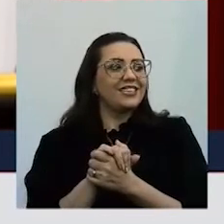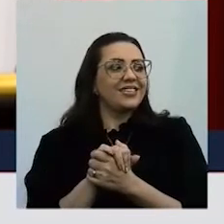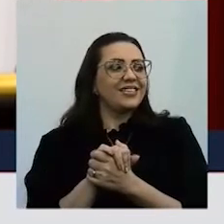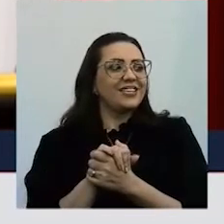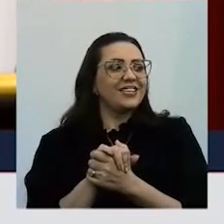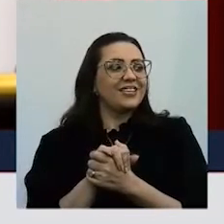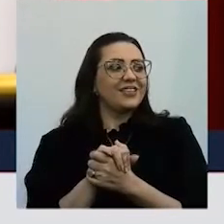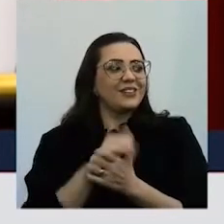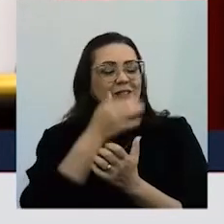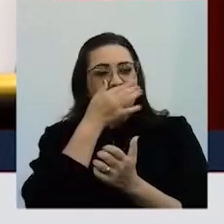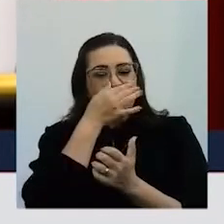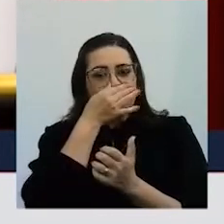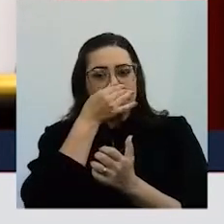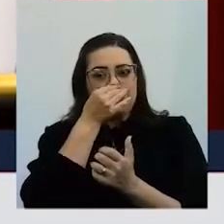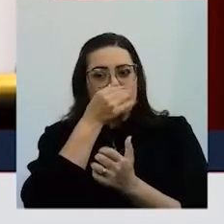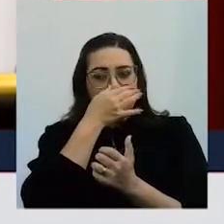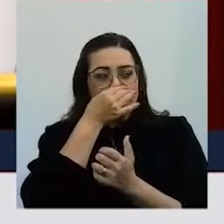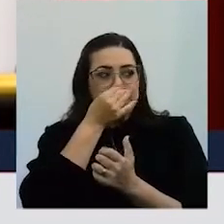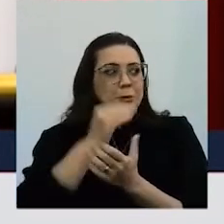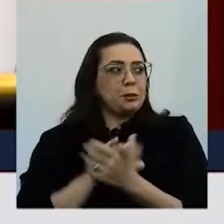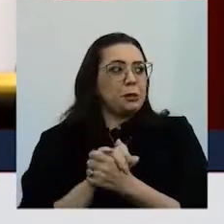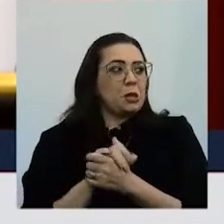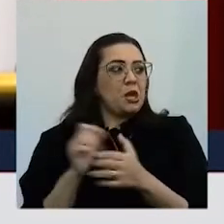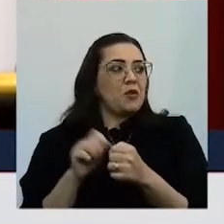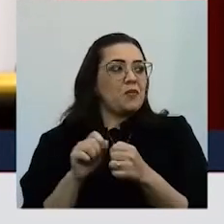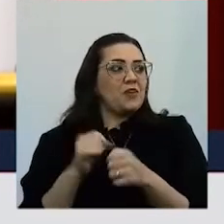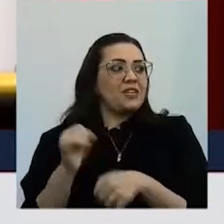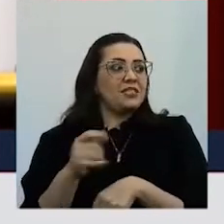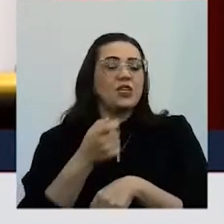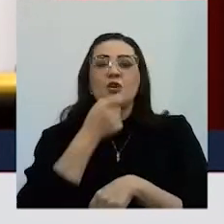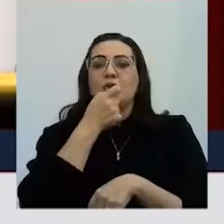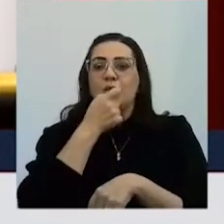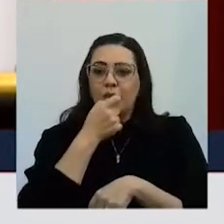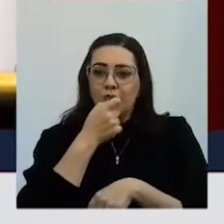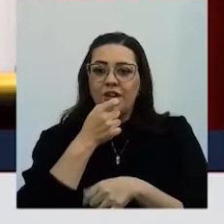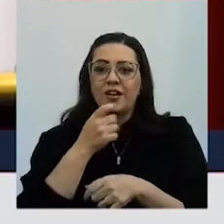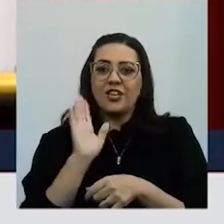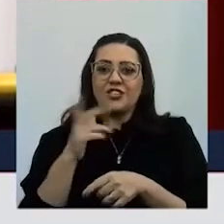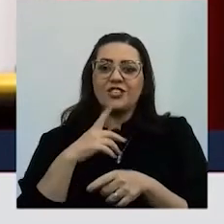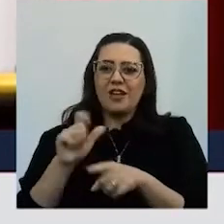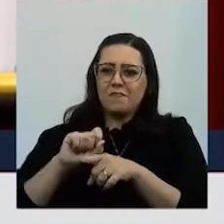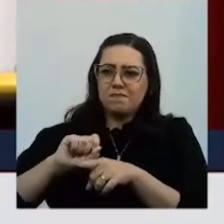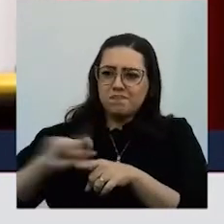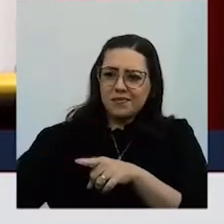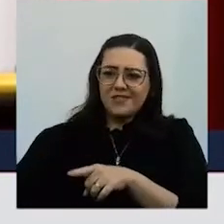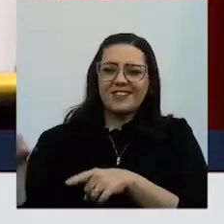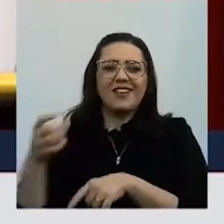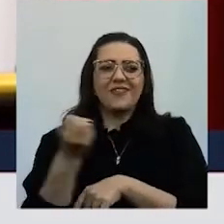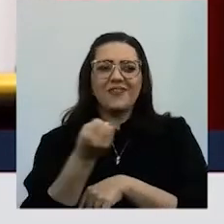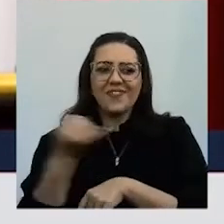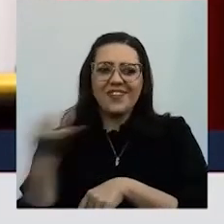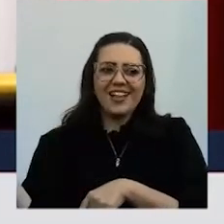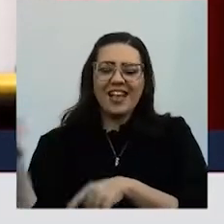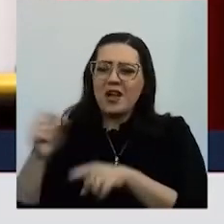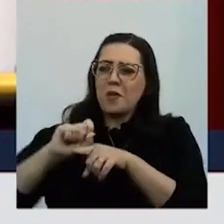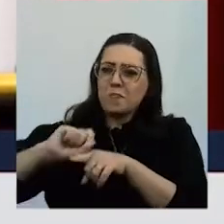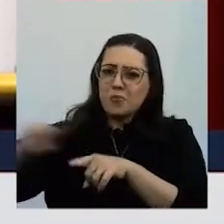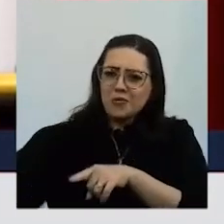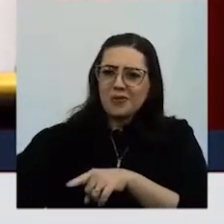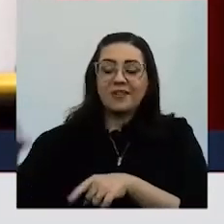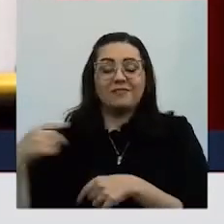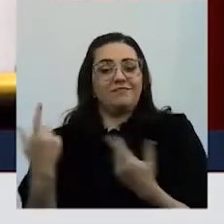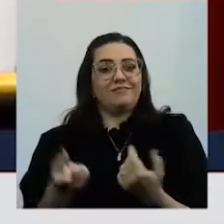jogos me veem como um médico, né? Porque já fui expulso várias vezes do campo. Várias vezes eu tive